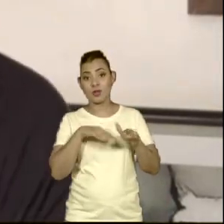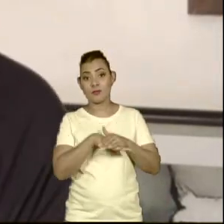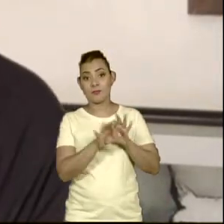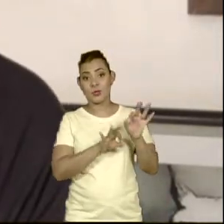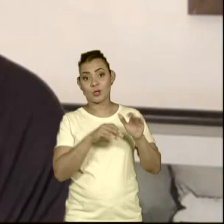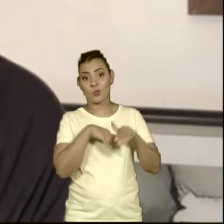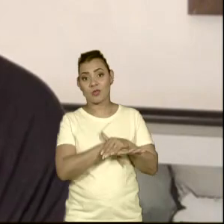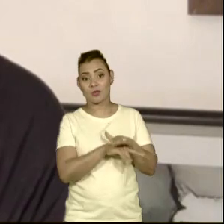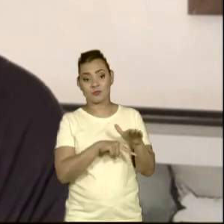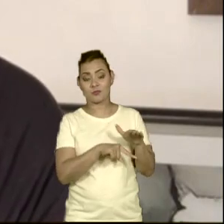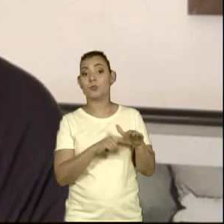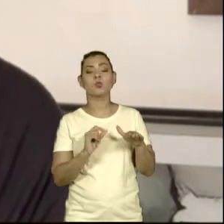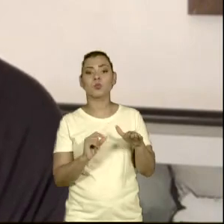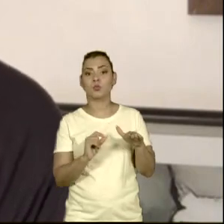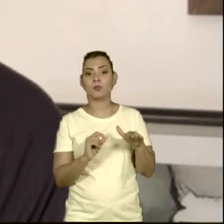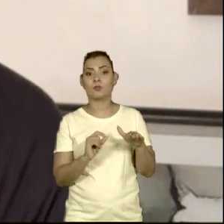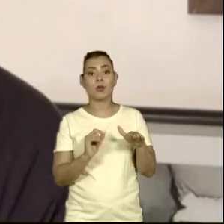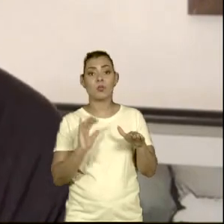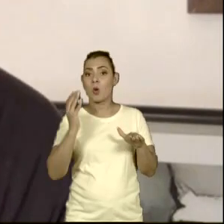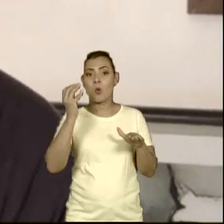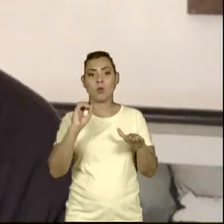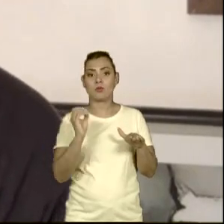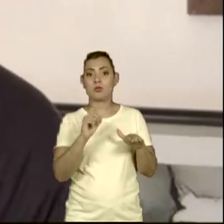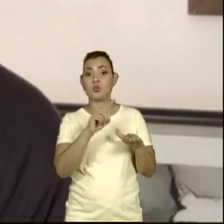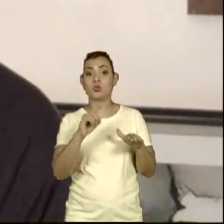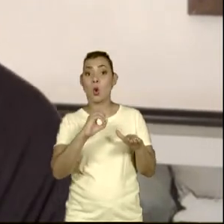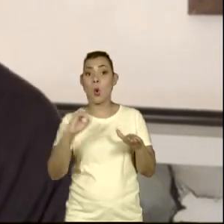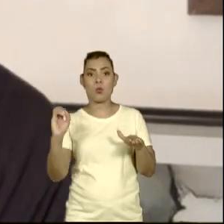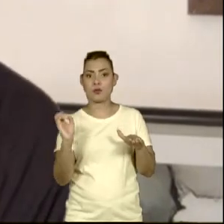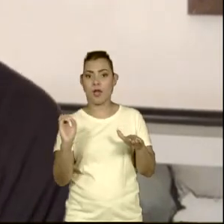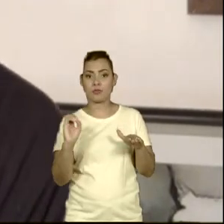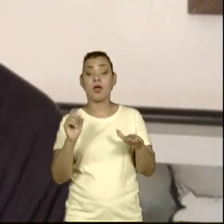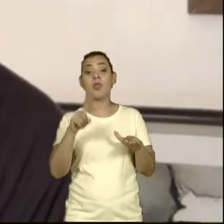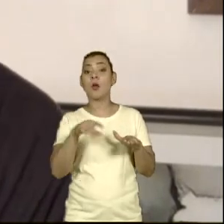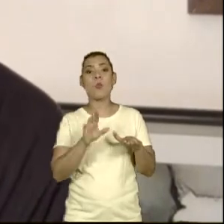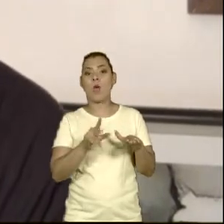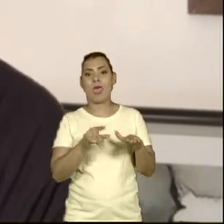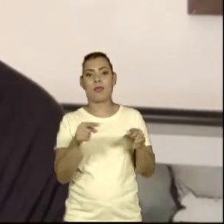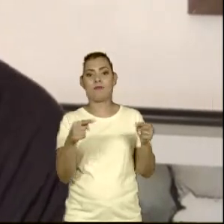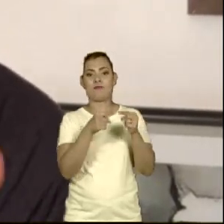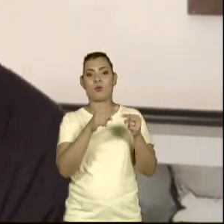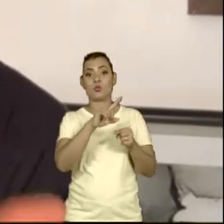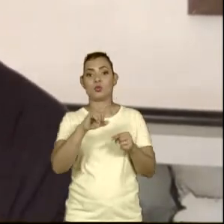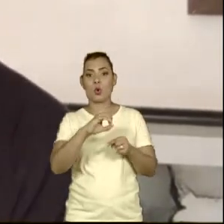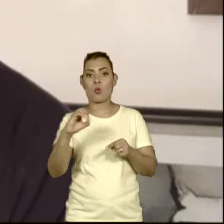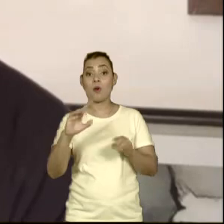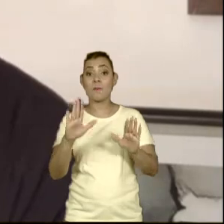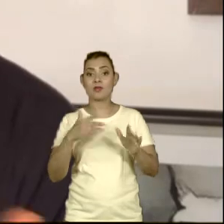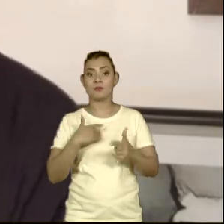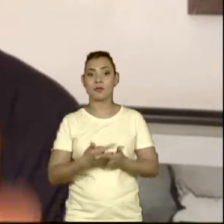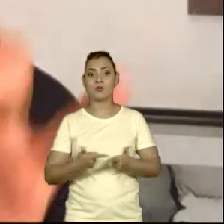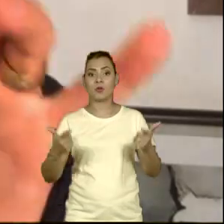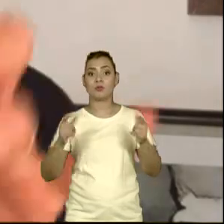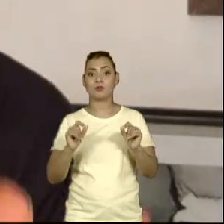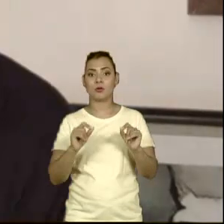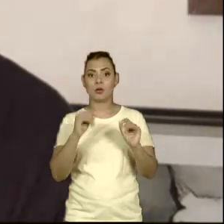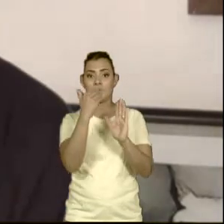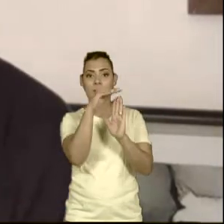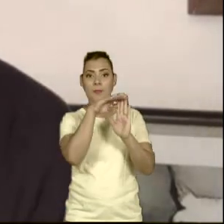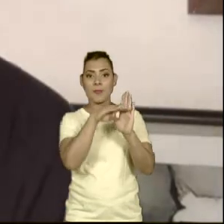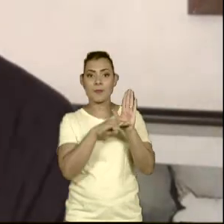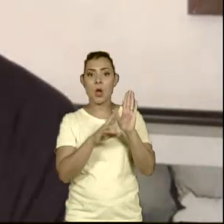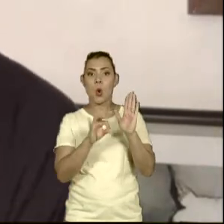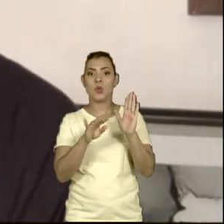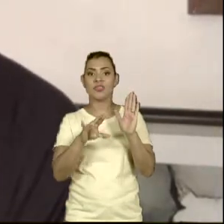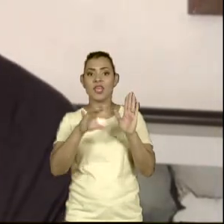tá? Onde ele não acontecia num zoológico, ele não era um projeto num zoológico, mas para a minha sorte, o roteiro